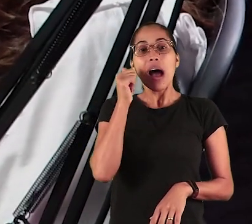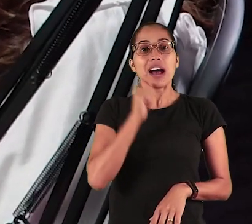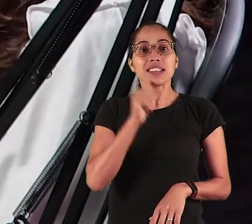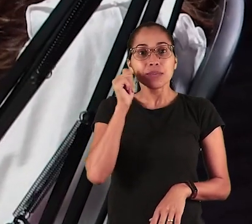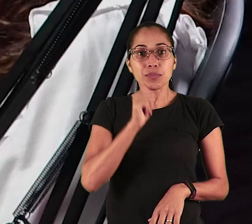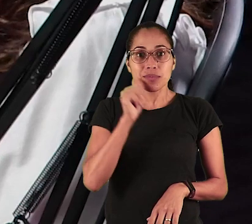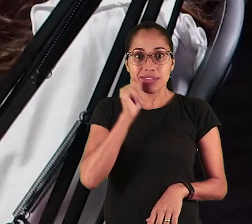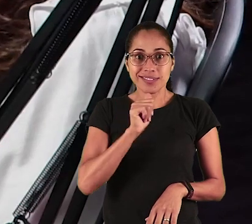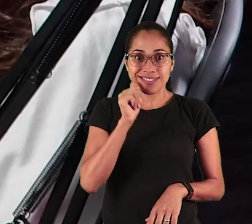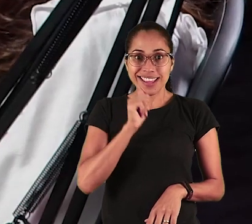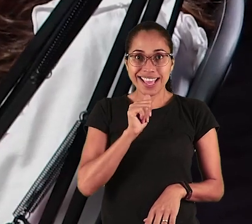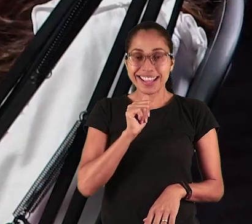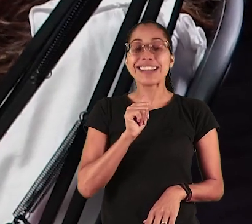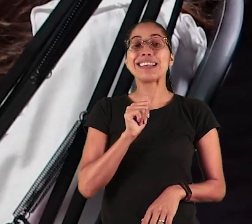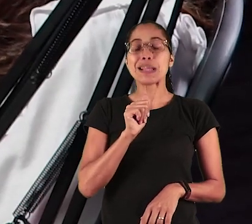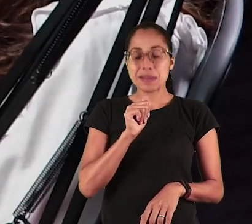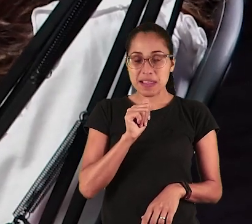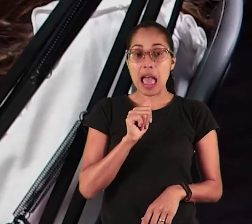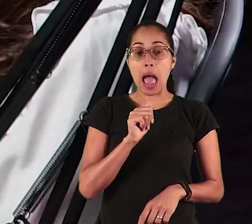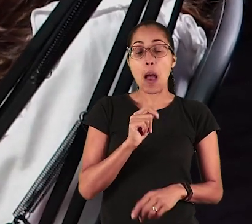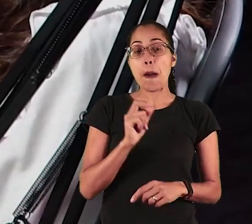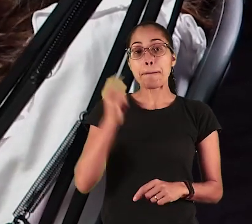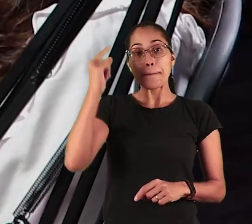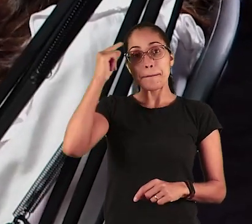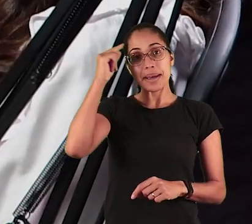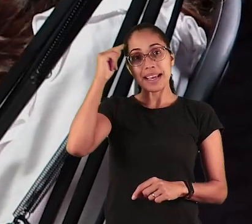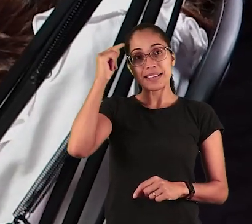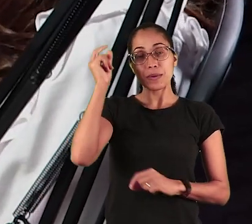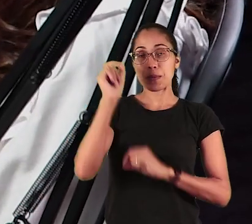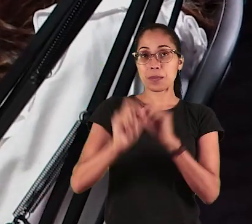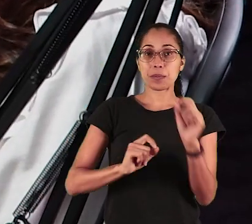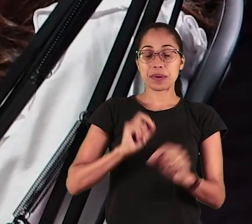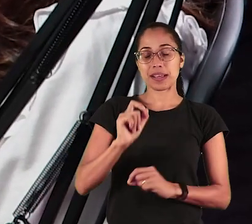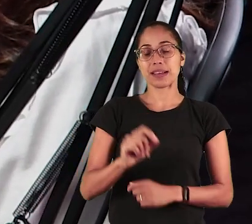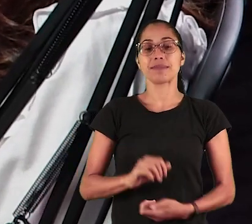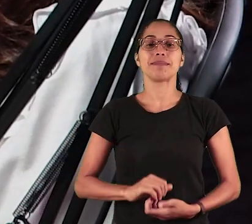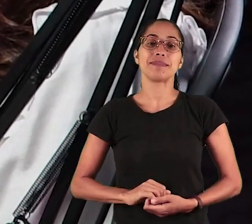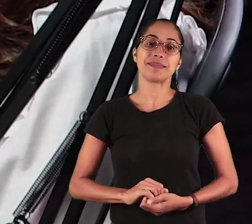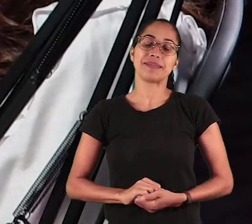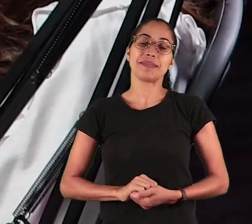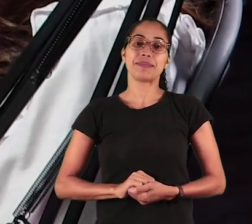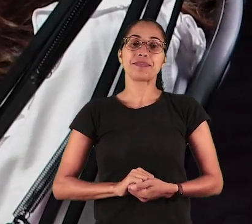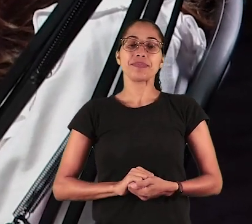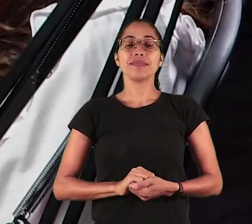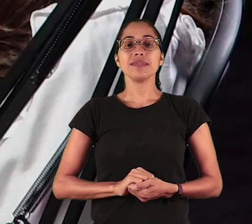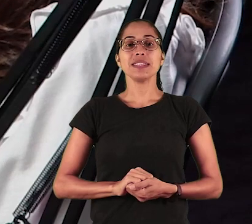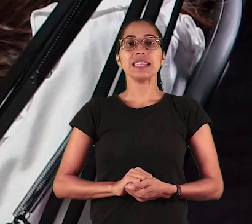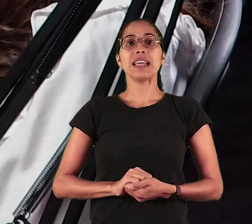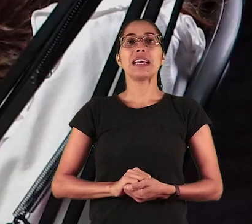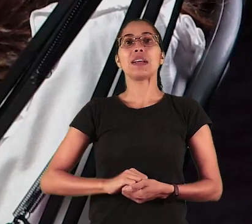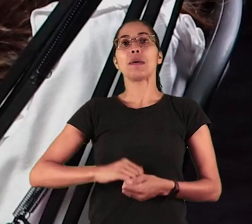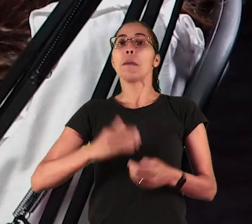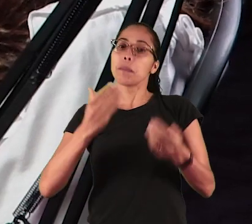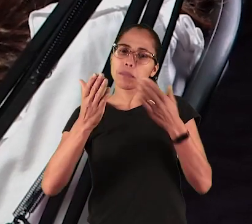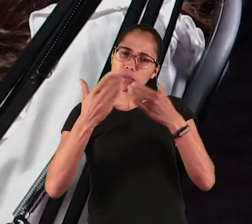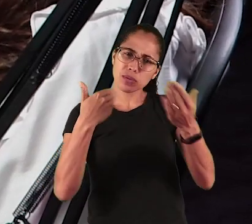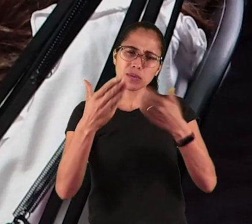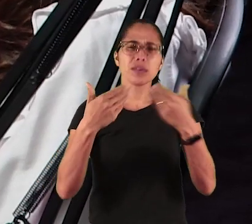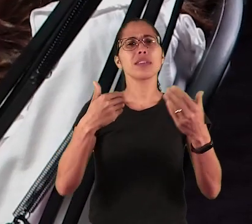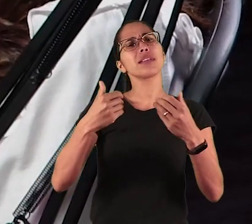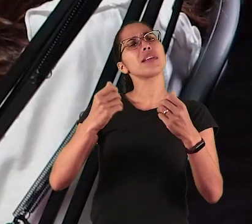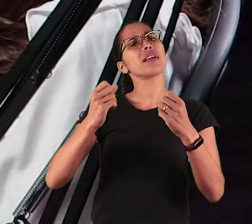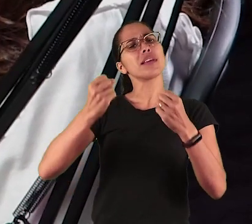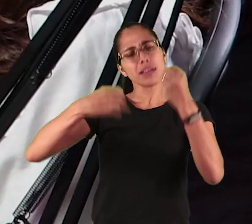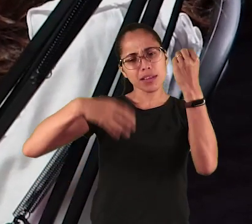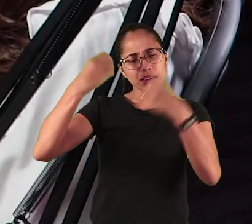as mulheres né então assim como é que eu faço para que esse não seja seja algo que a gente possa discutir